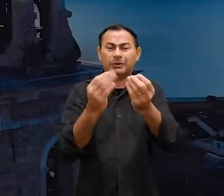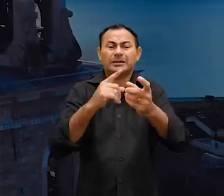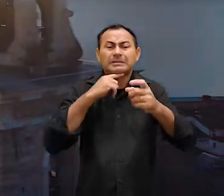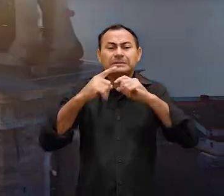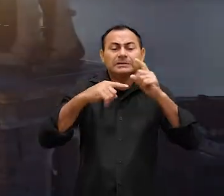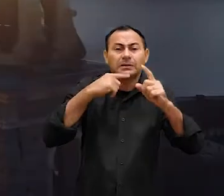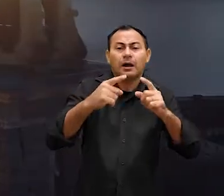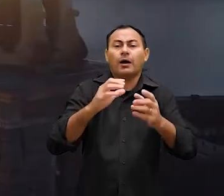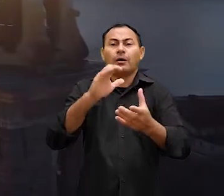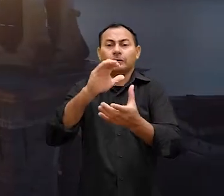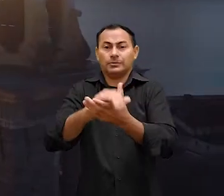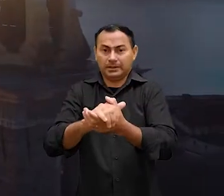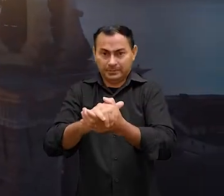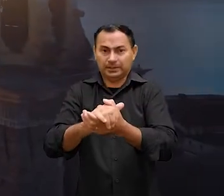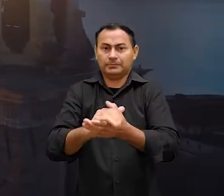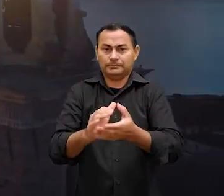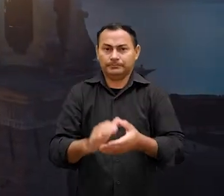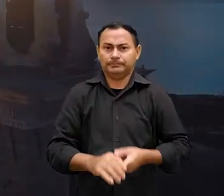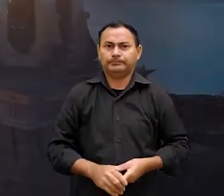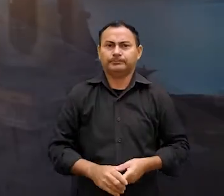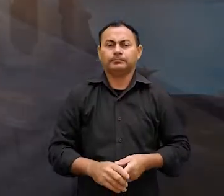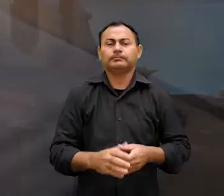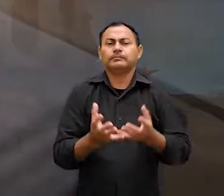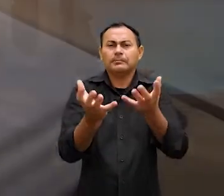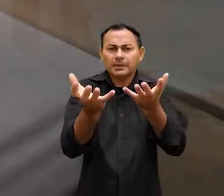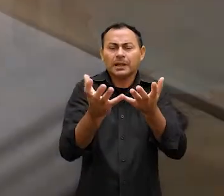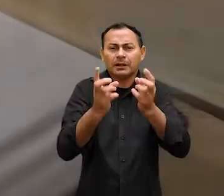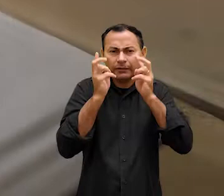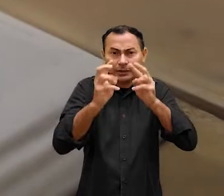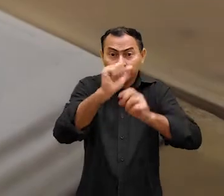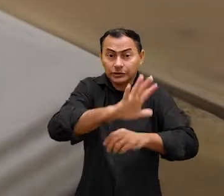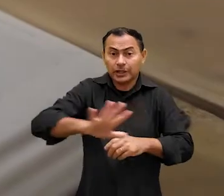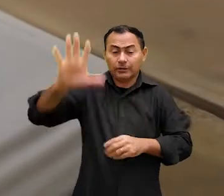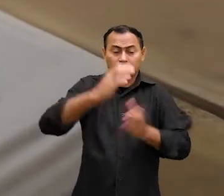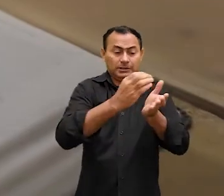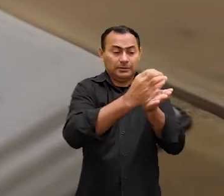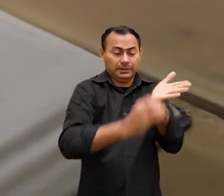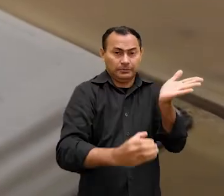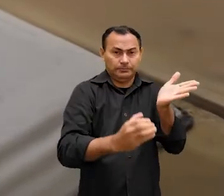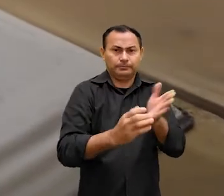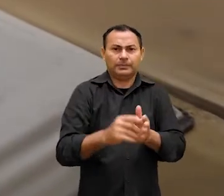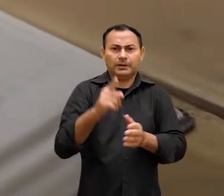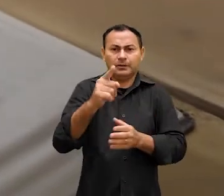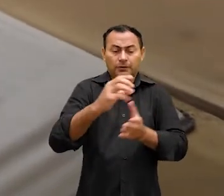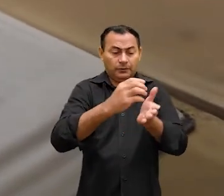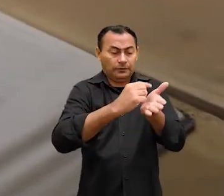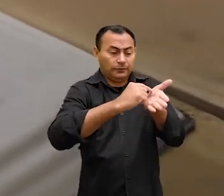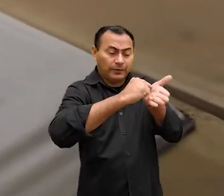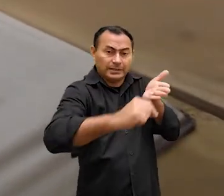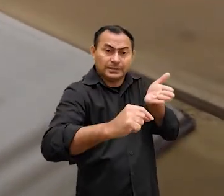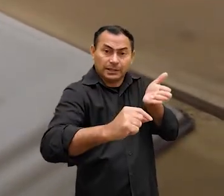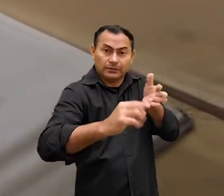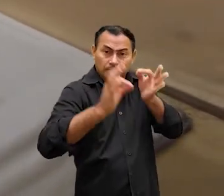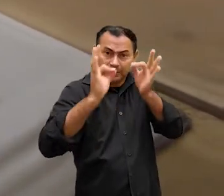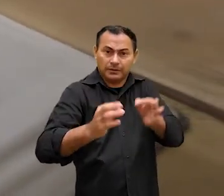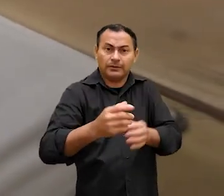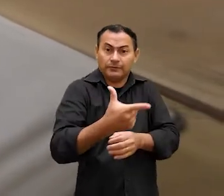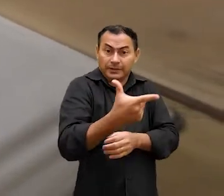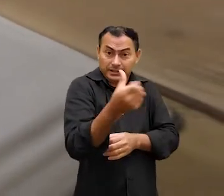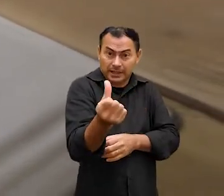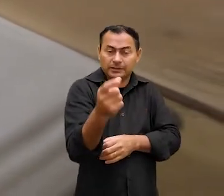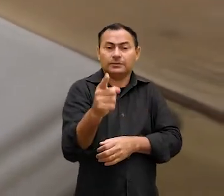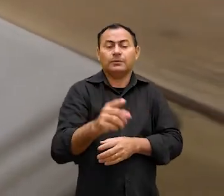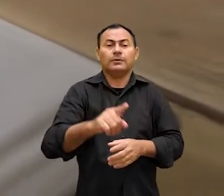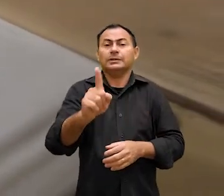dúvidas com respeito ao casamento. Quero dar uma visão geral deste capítulo. O seu versículo-chave é o 26, sem o qual